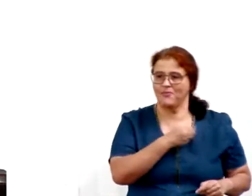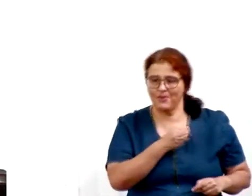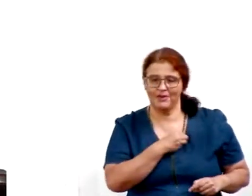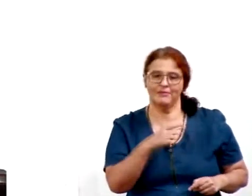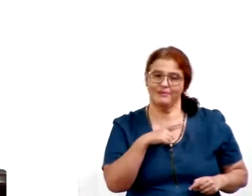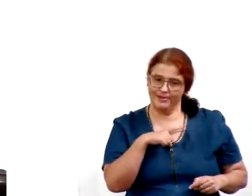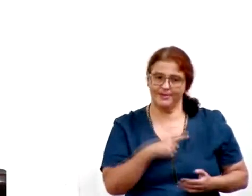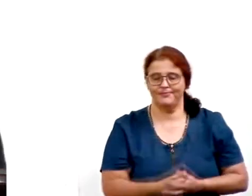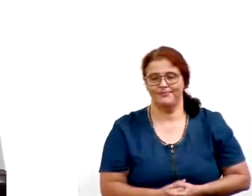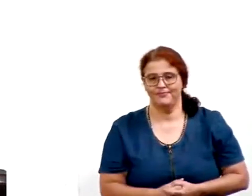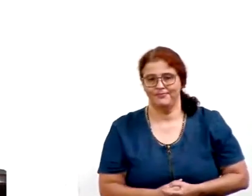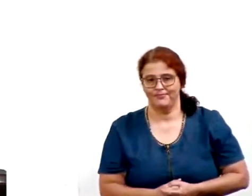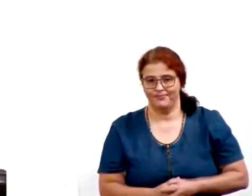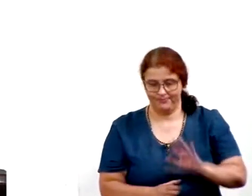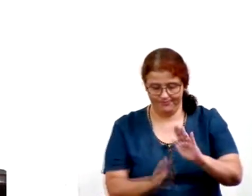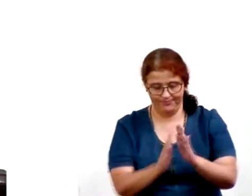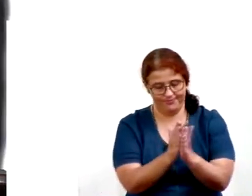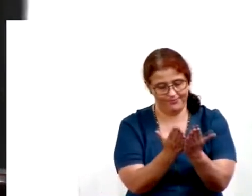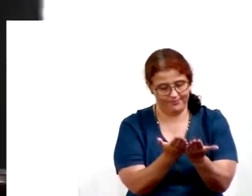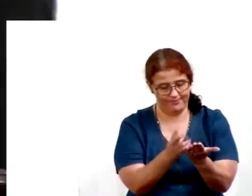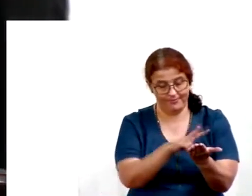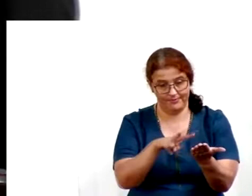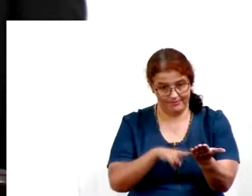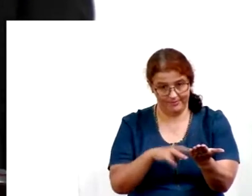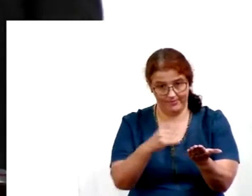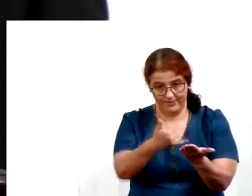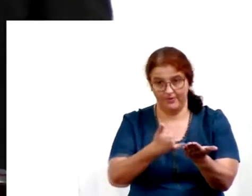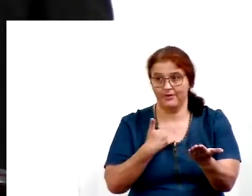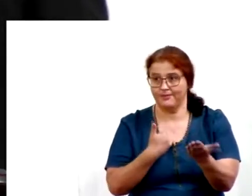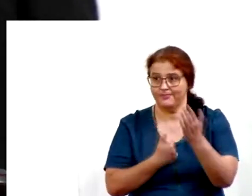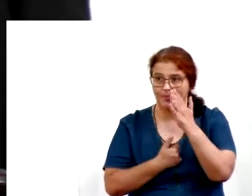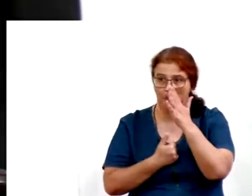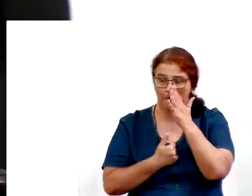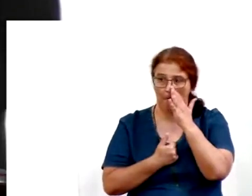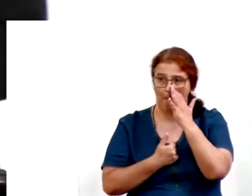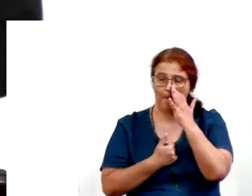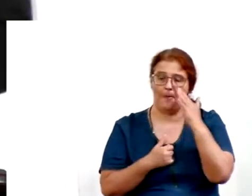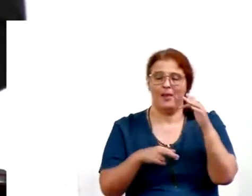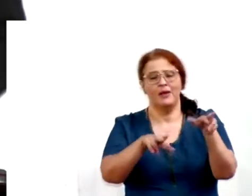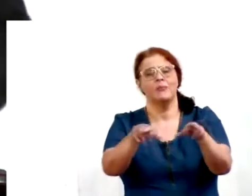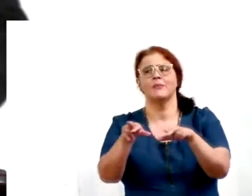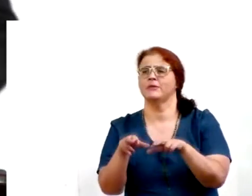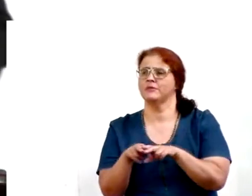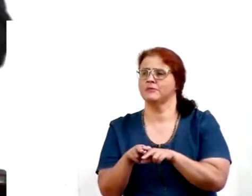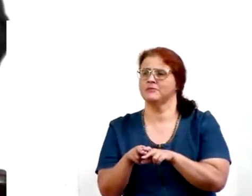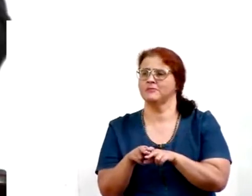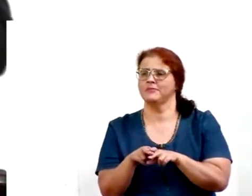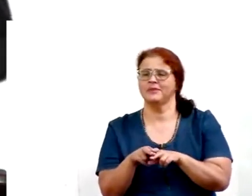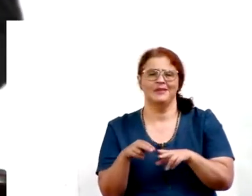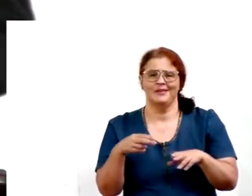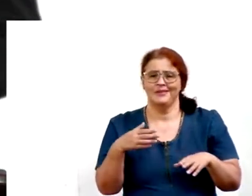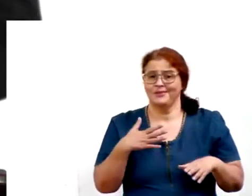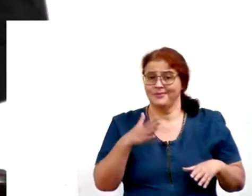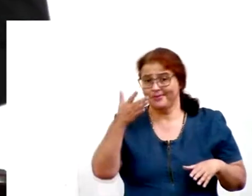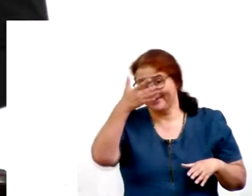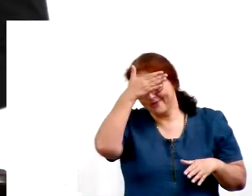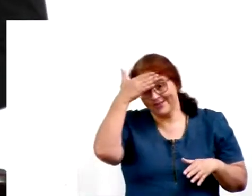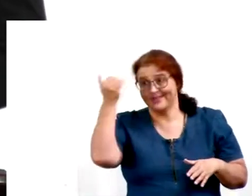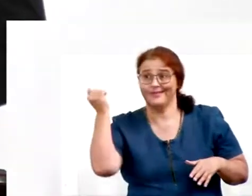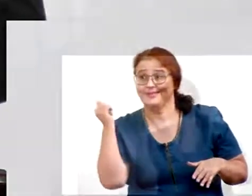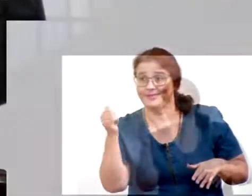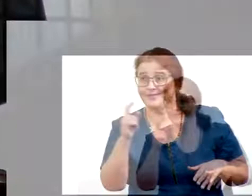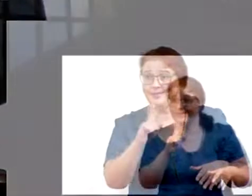Assim diz a palavra do Senhor. Ora, irmãos, não quero que ignoreis que nossos pais